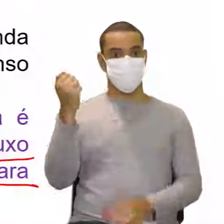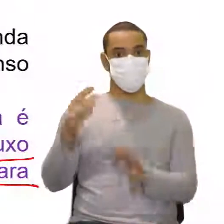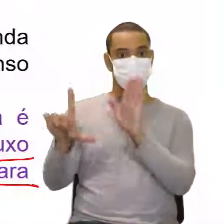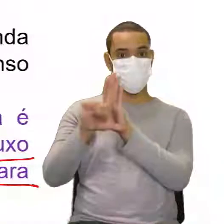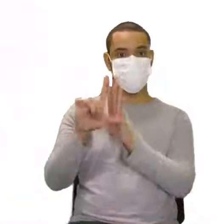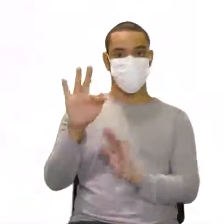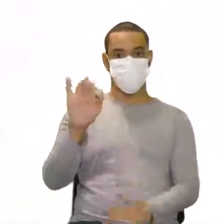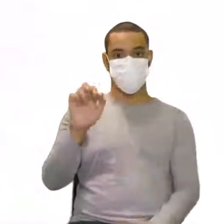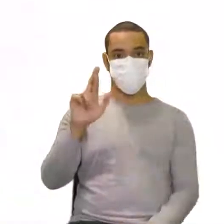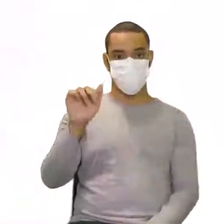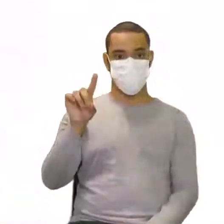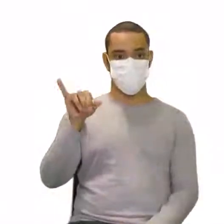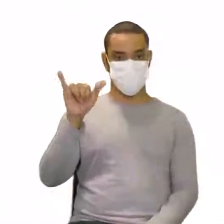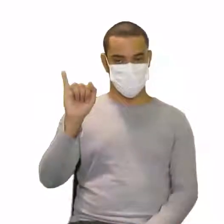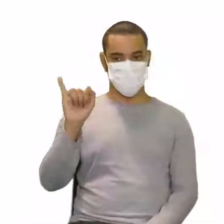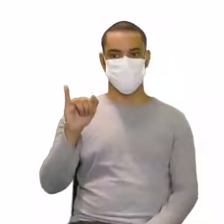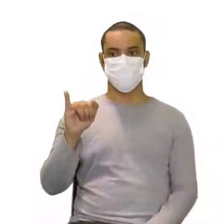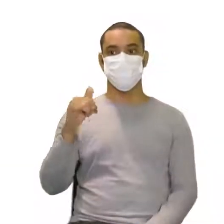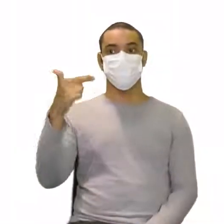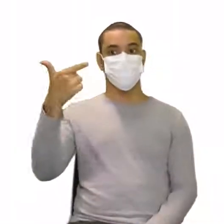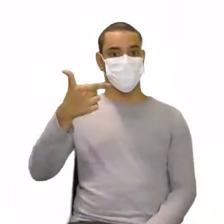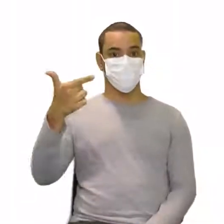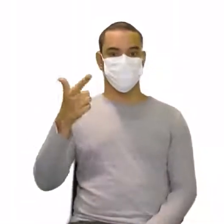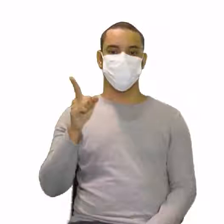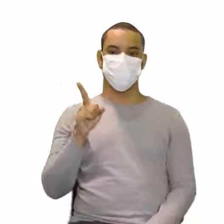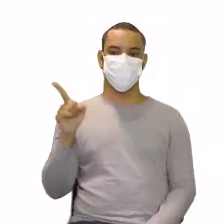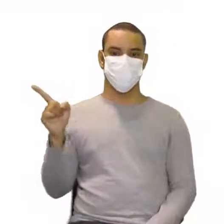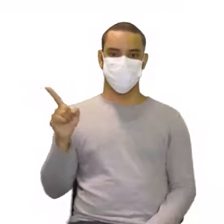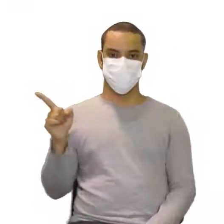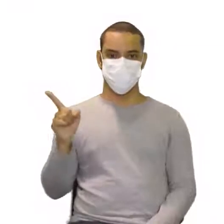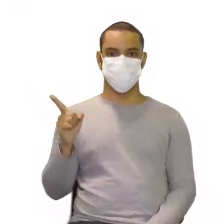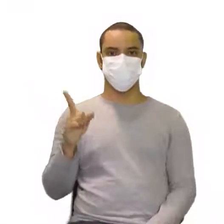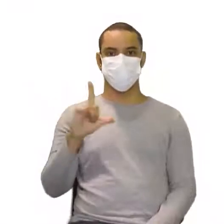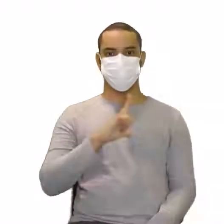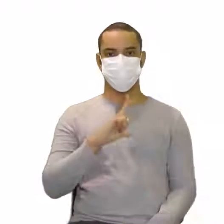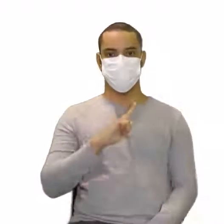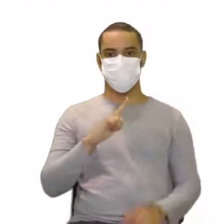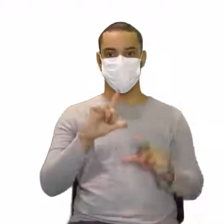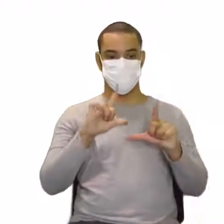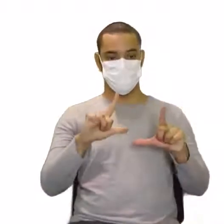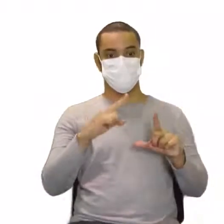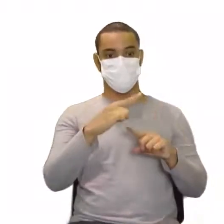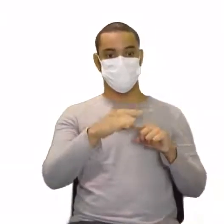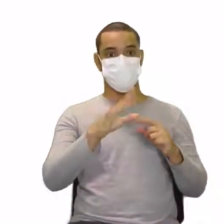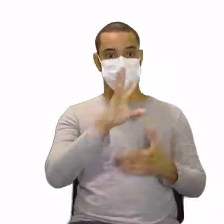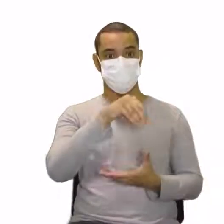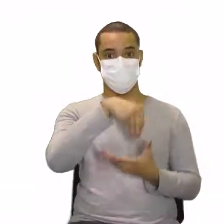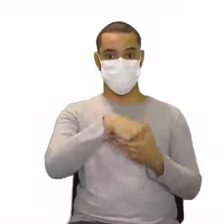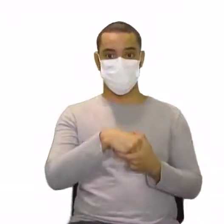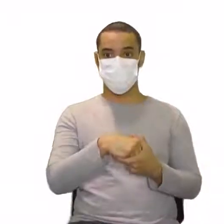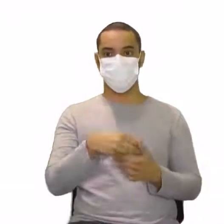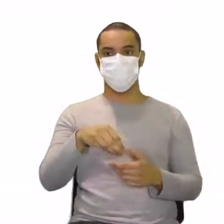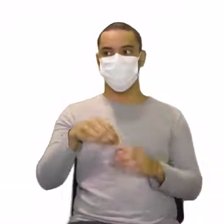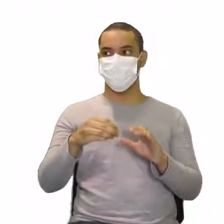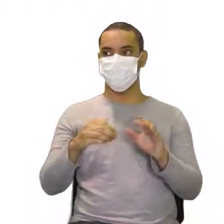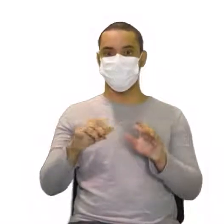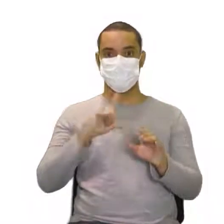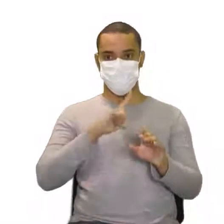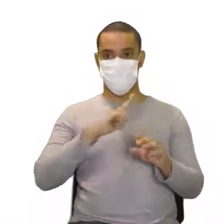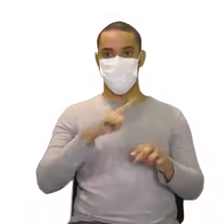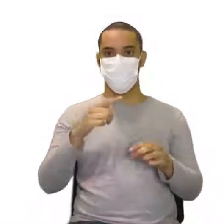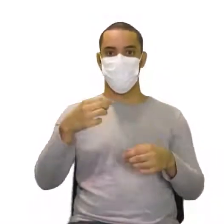aí. Questão de número 2. Uma espira está imersa em um campo